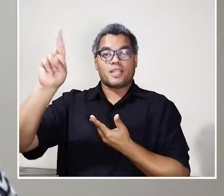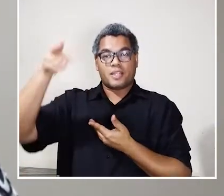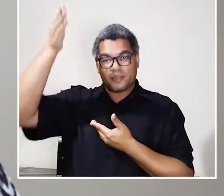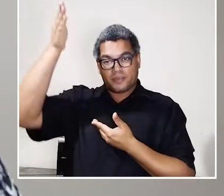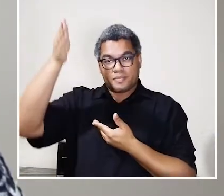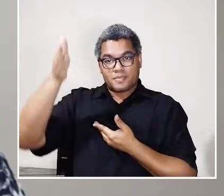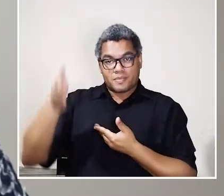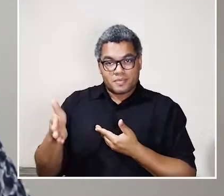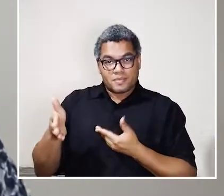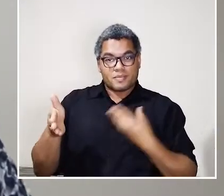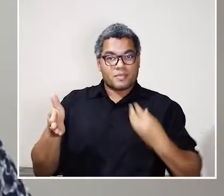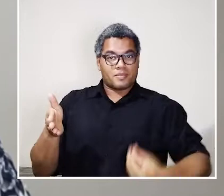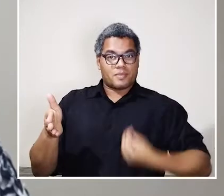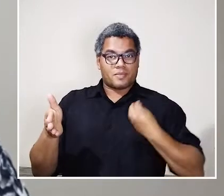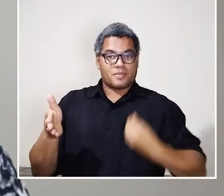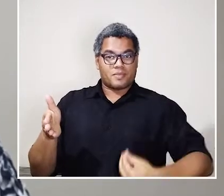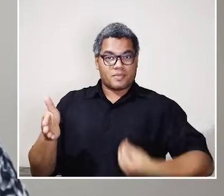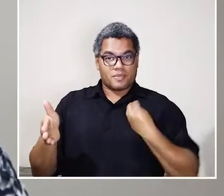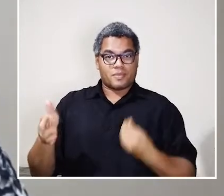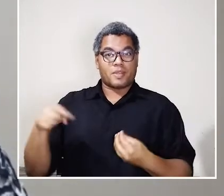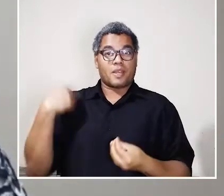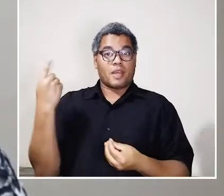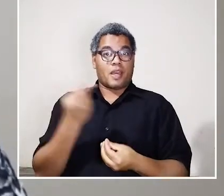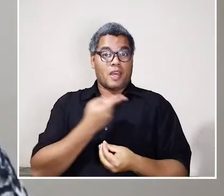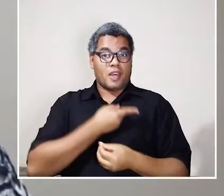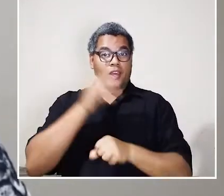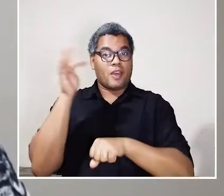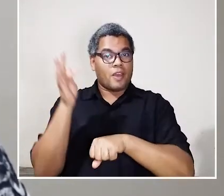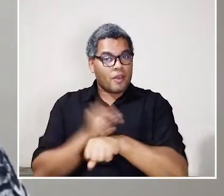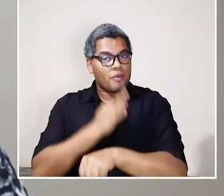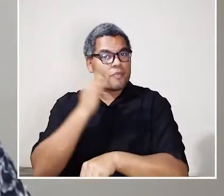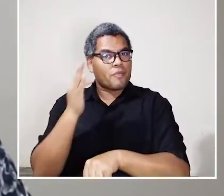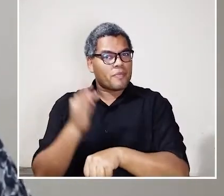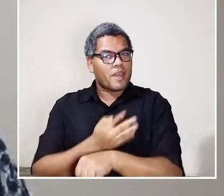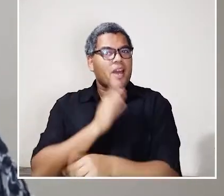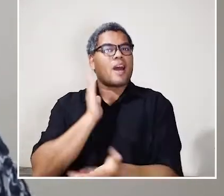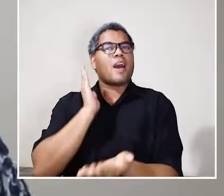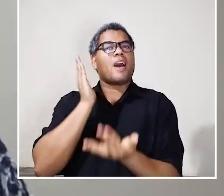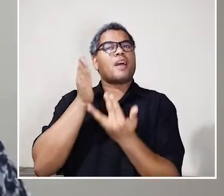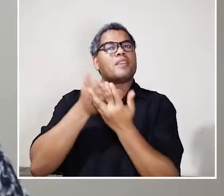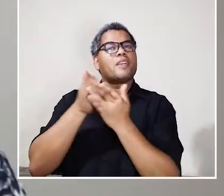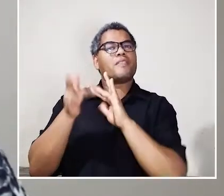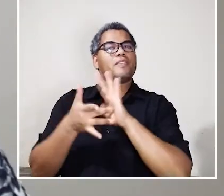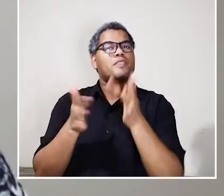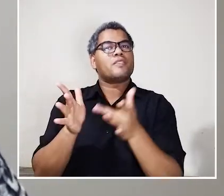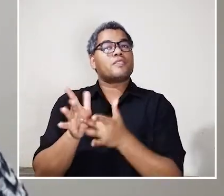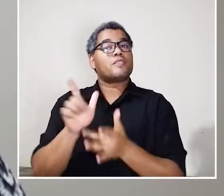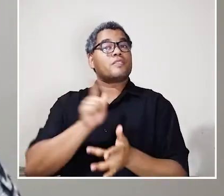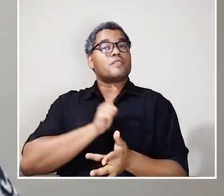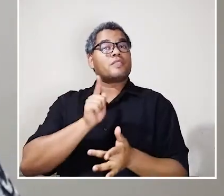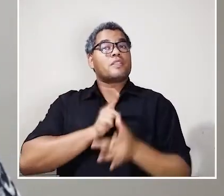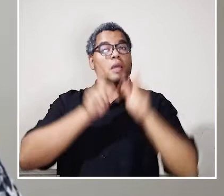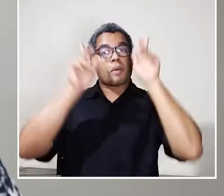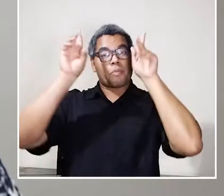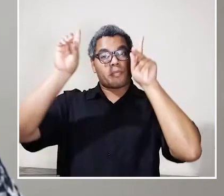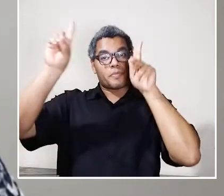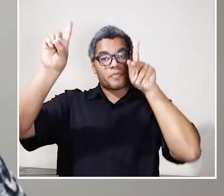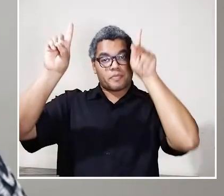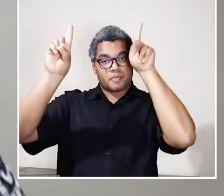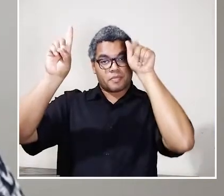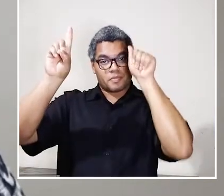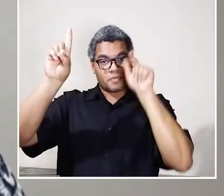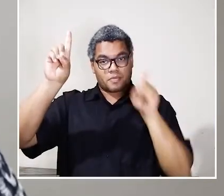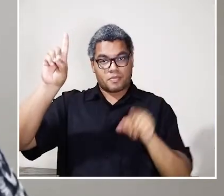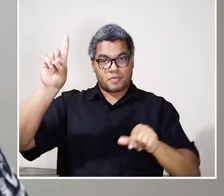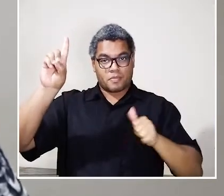Ele está presente em nossa dor. Através de Cristo nós temos paz com Deus